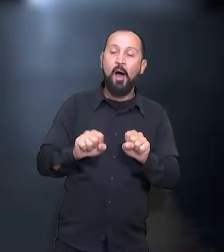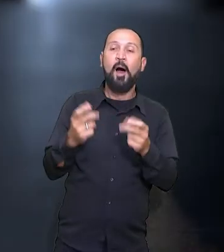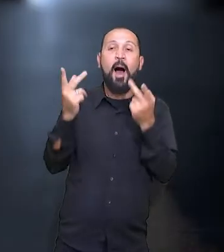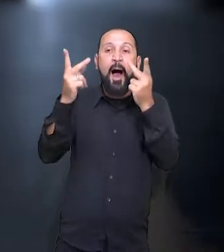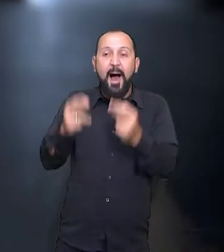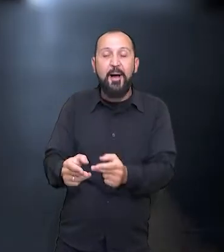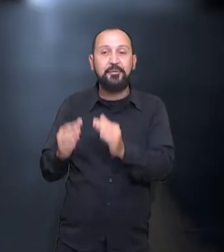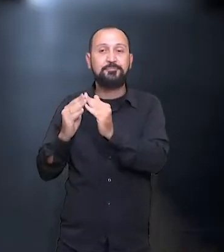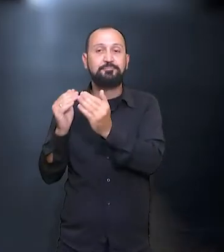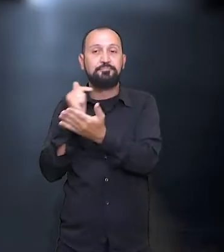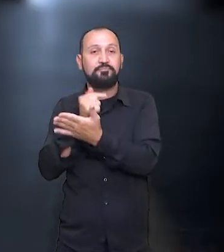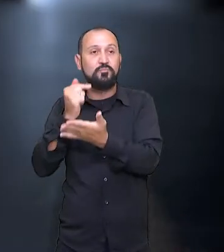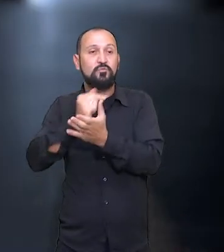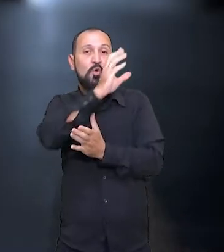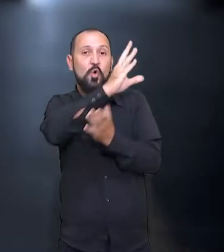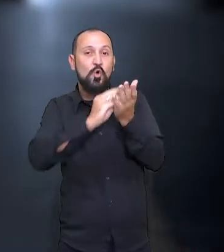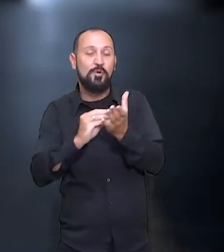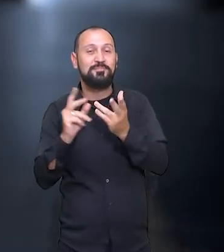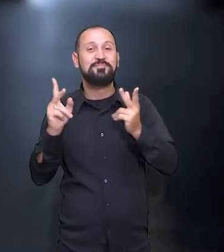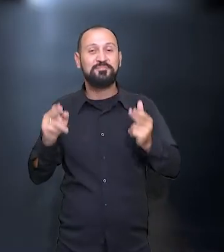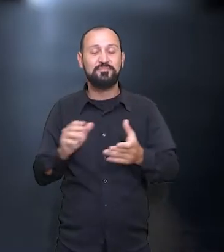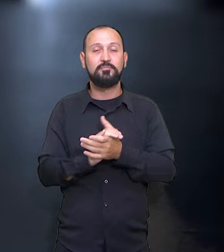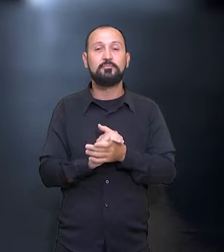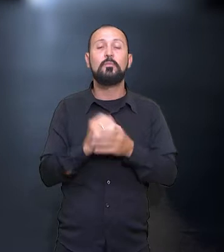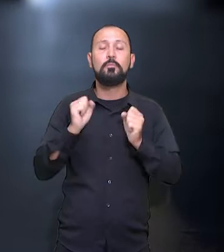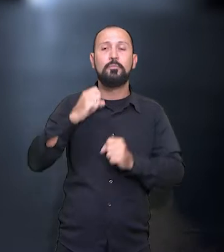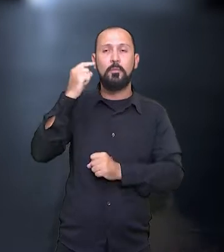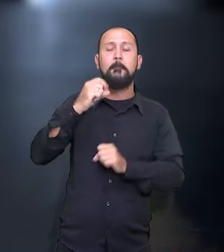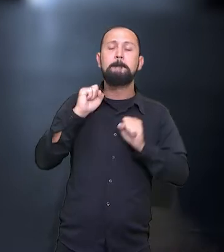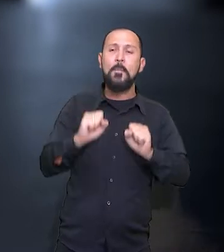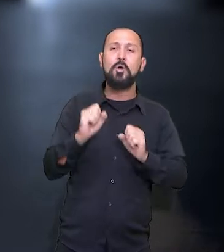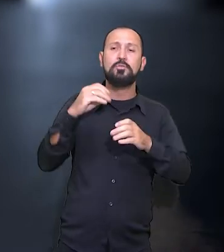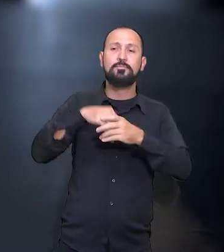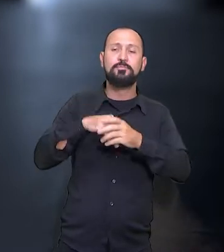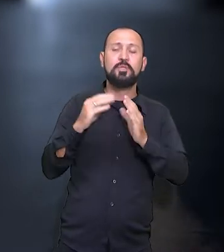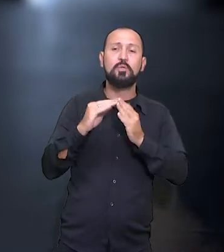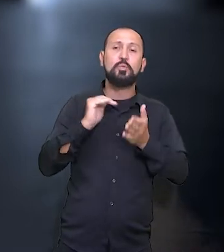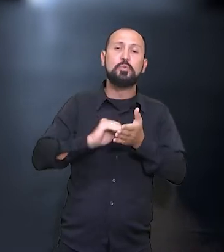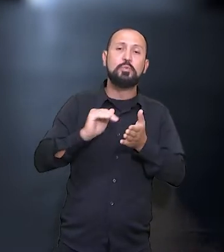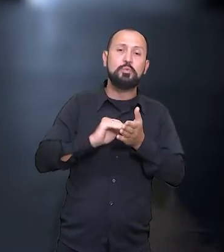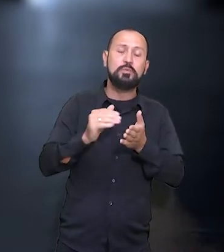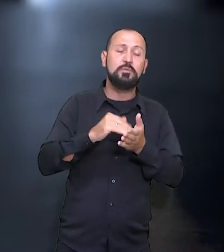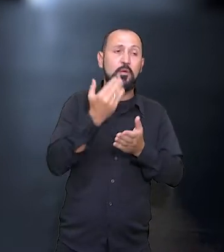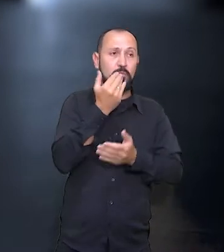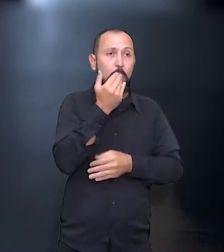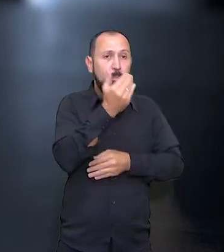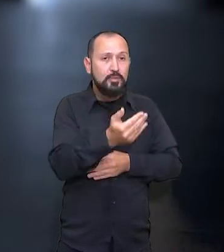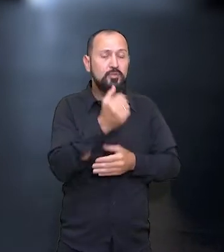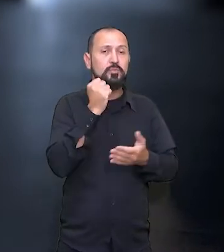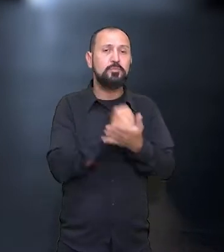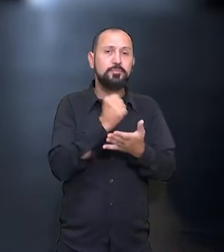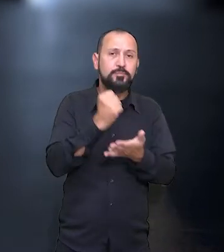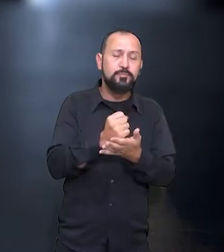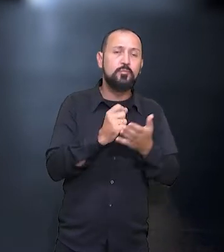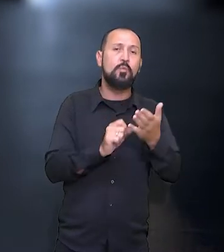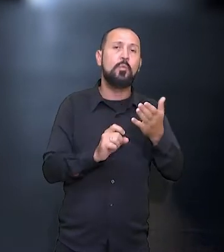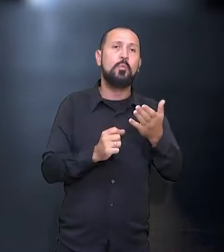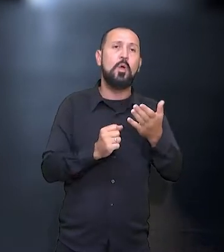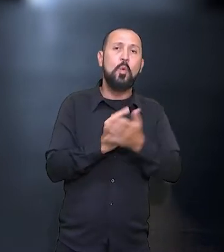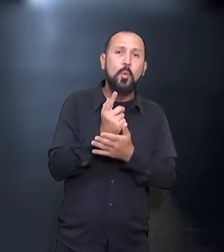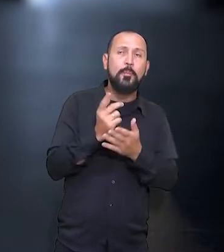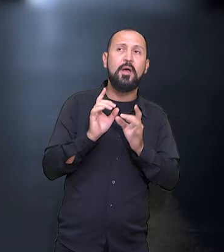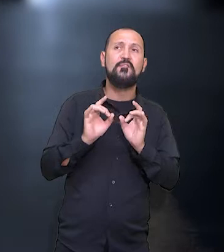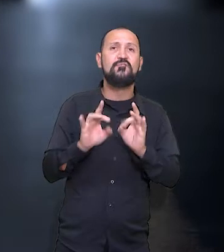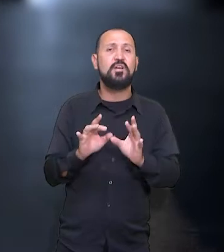judiciário, agora o cartório vai fazer essa mesma modernização. Então, o advogado pode, do escritório dele, dar início aí a um registro de um imóvel, de uma